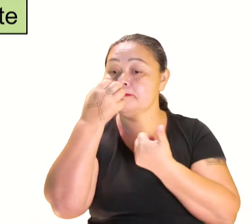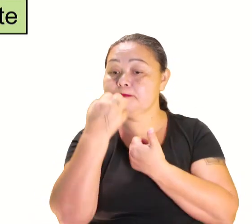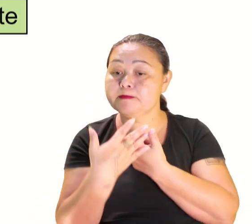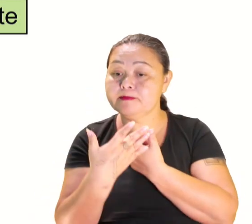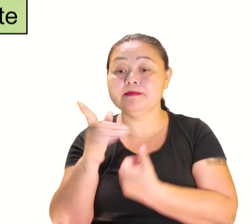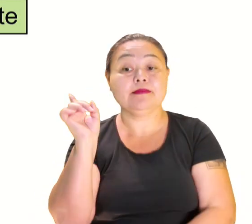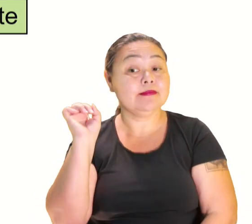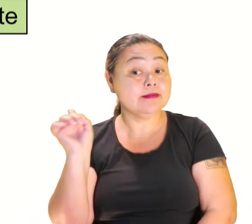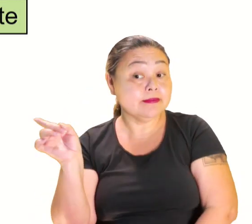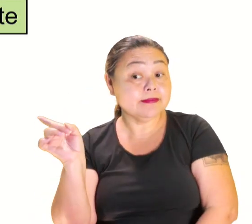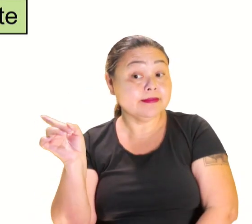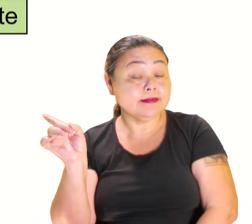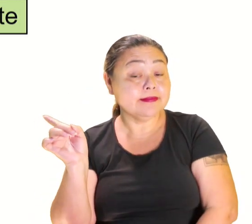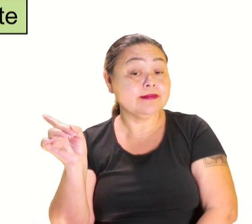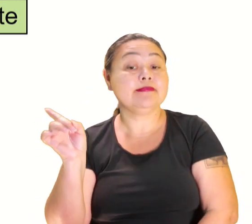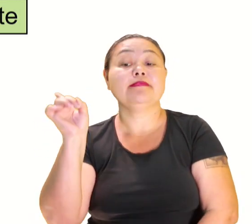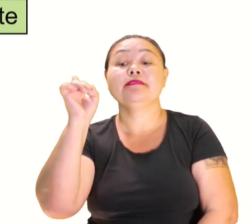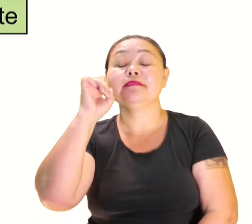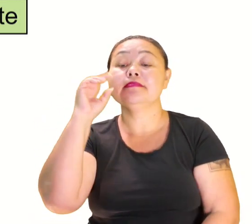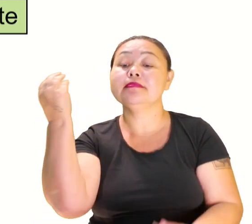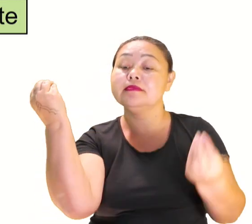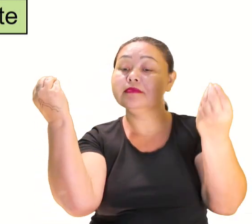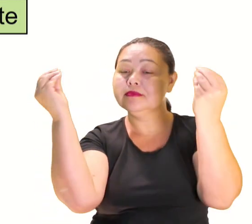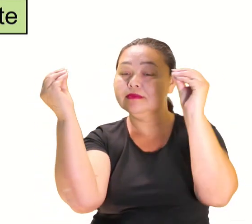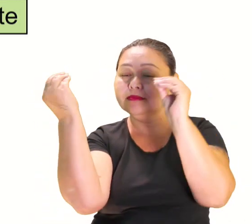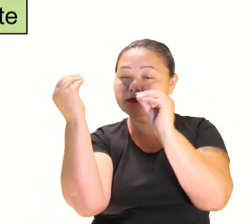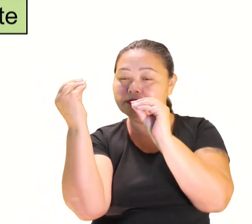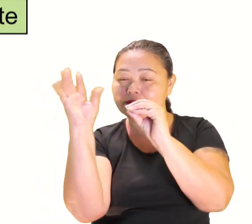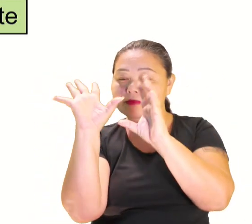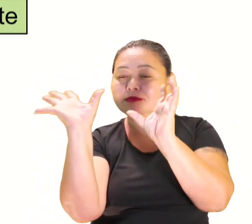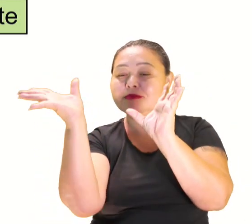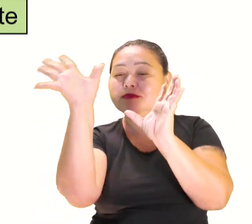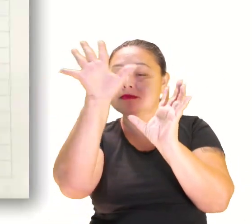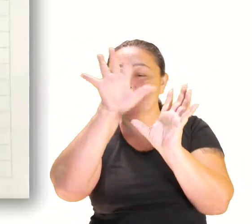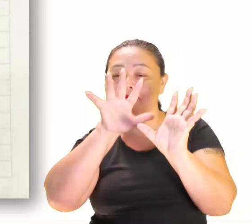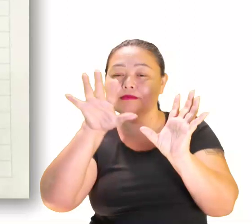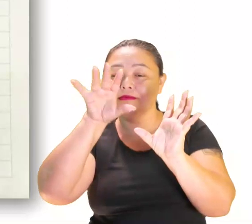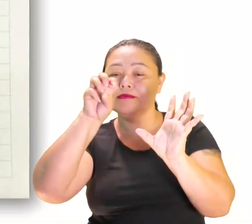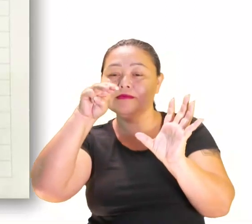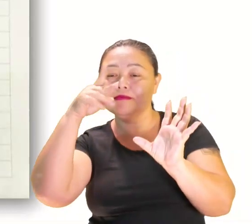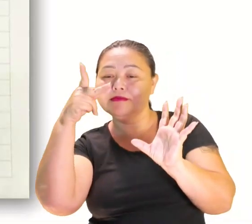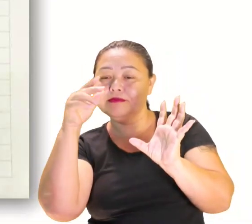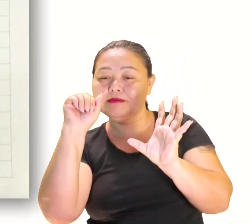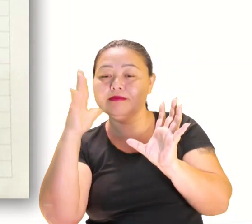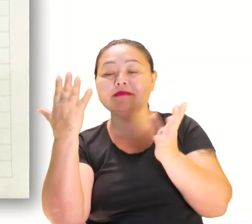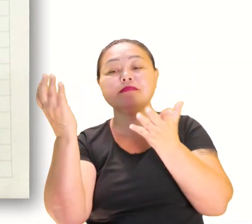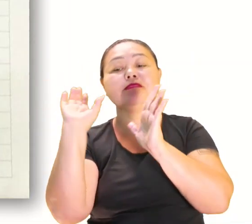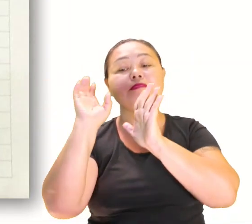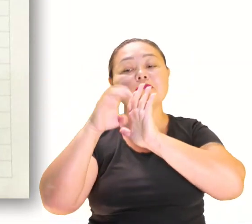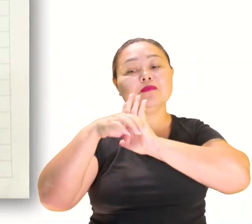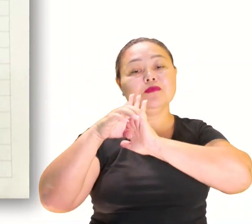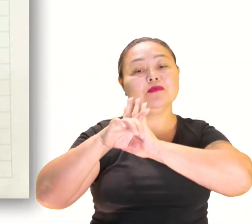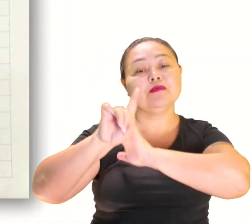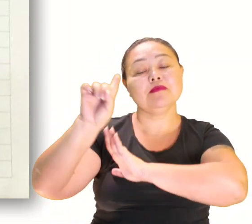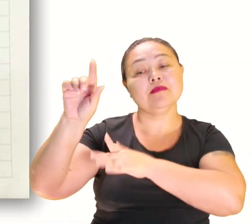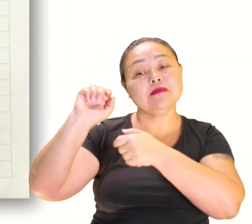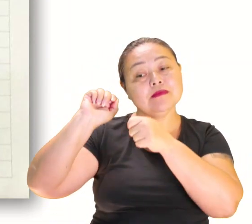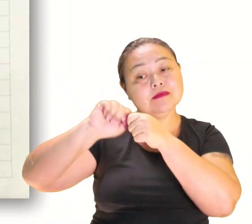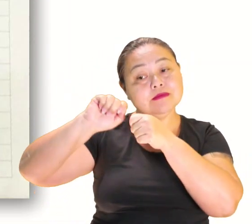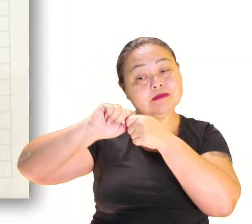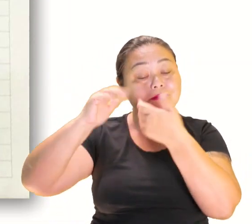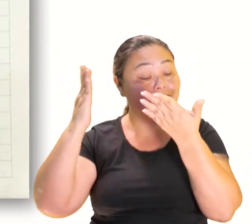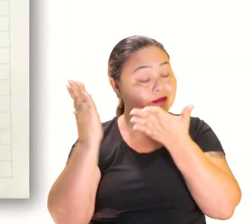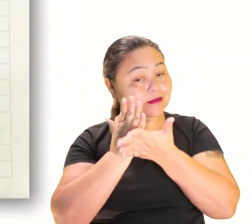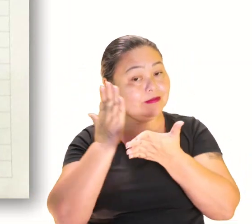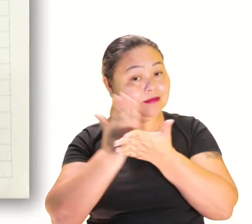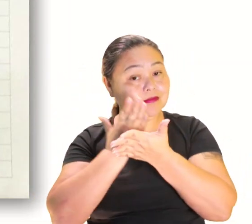bom. Aí temos um mapa conceitual aqui bem legal, esse aqui bem bacana, feito no caderno, né? Com a folha